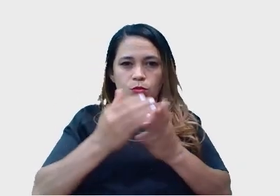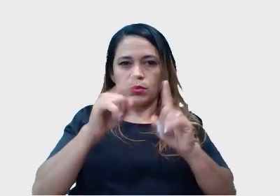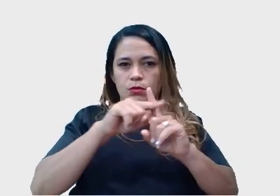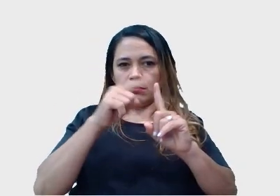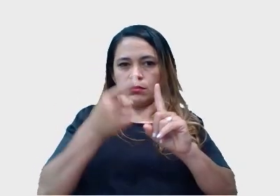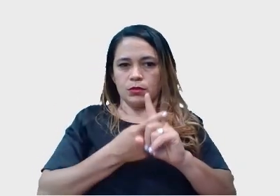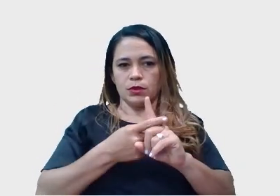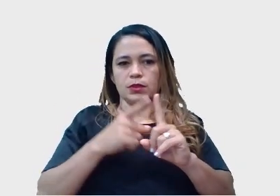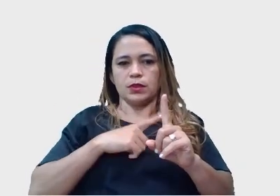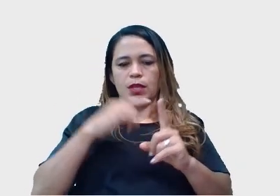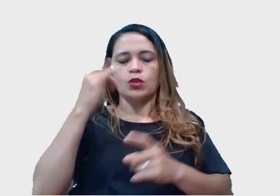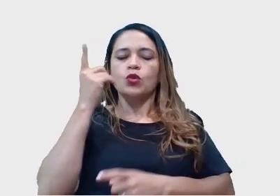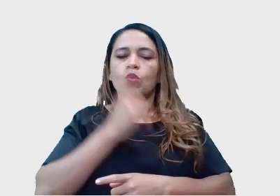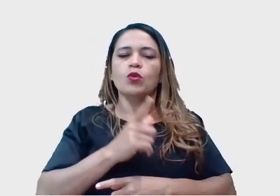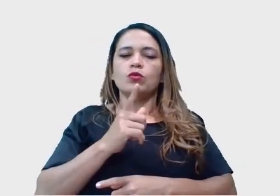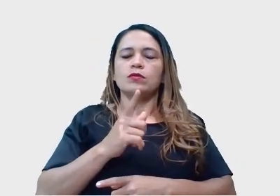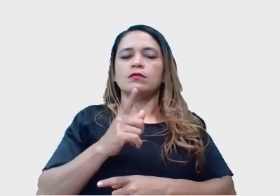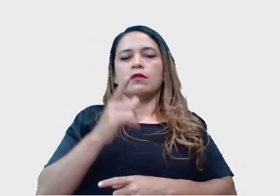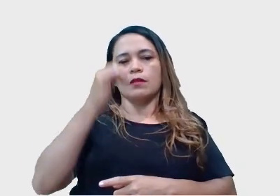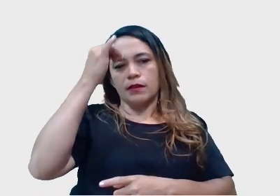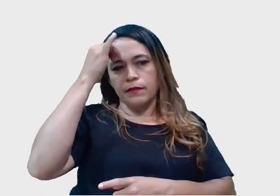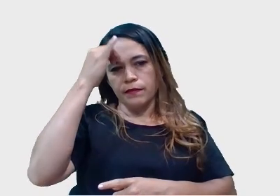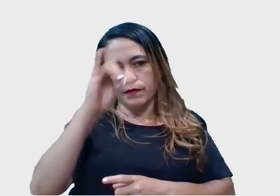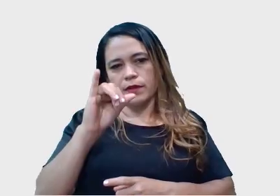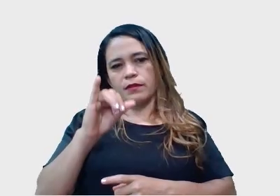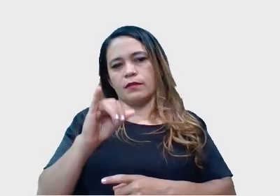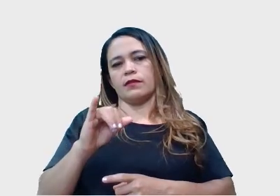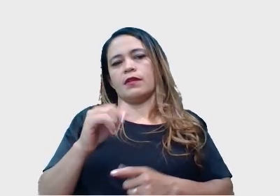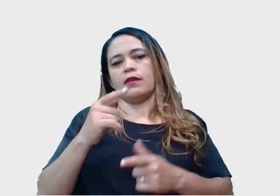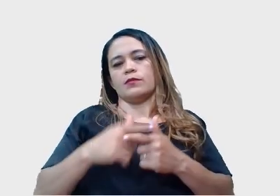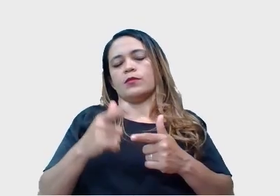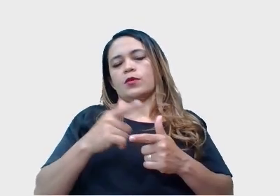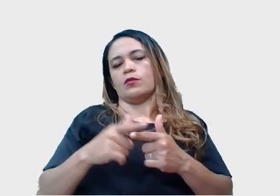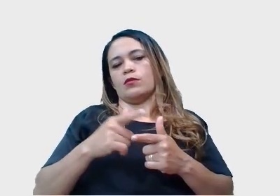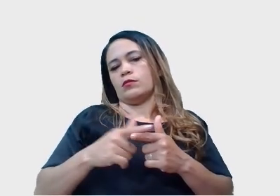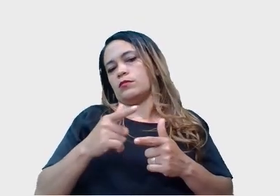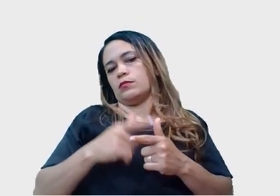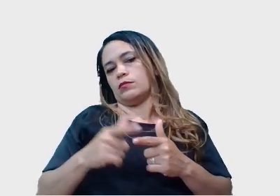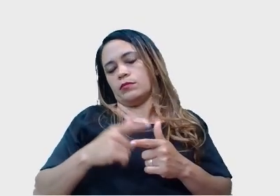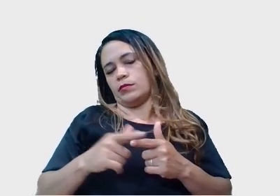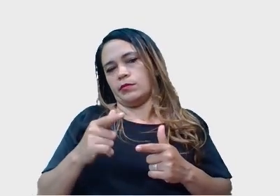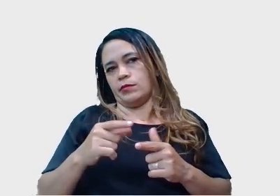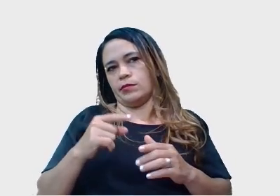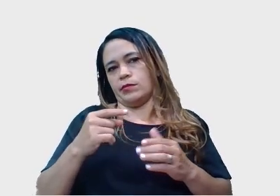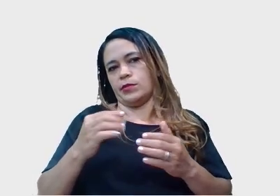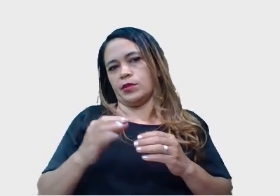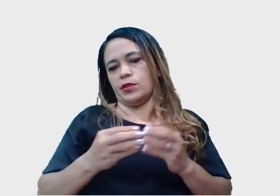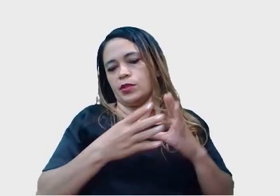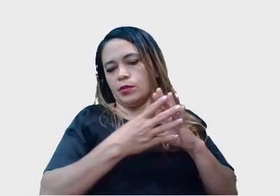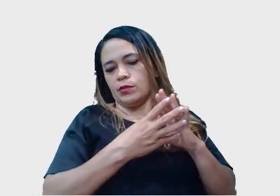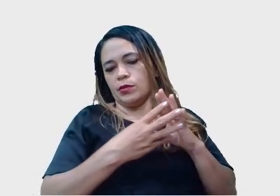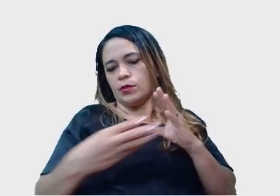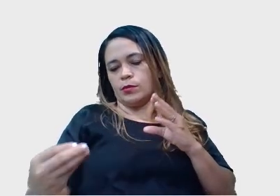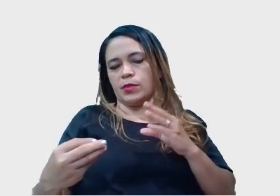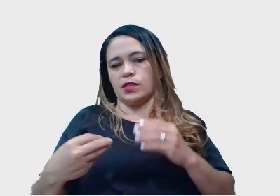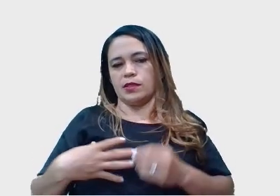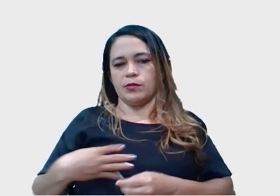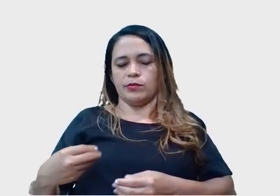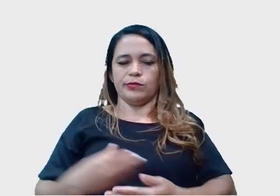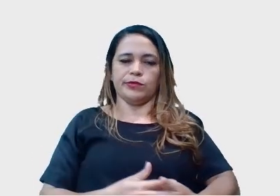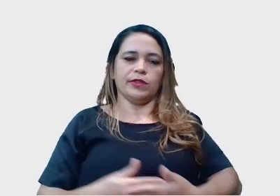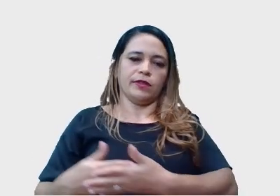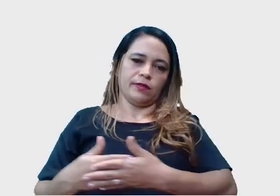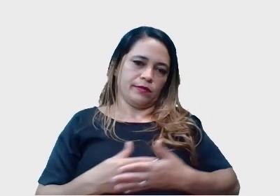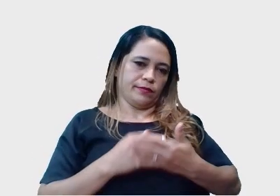gestação, a gente ainda consegue intervir para a mãe não ter esses problemas ou esses riscos maiores de passar o protozoário para o bebê durante